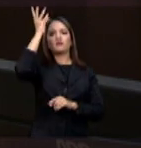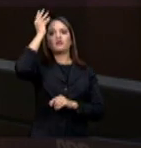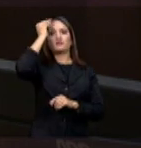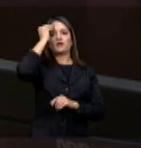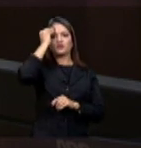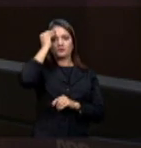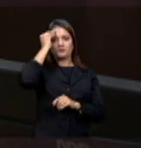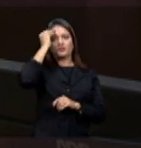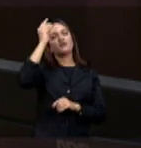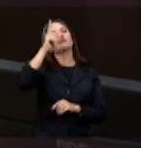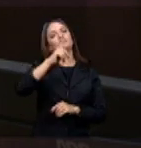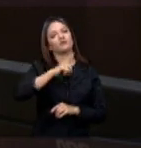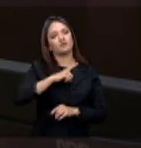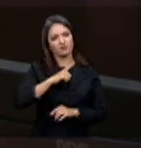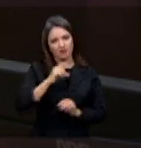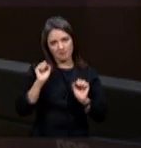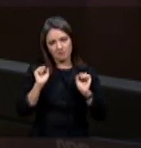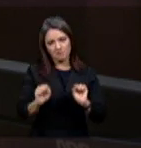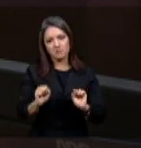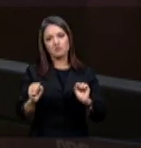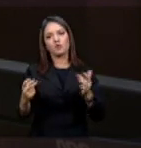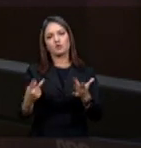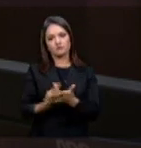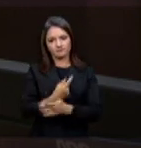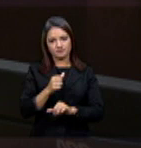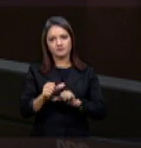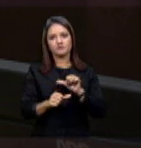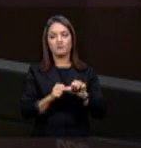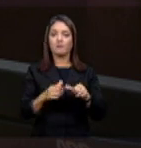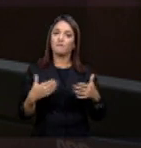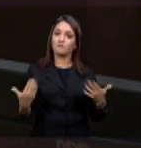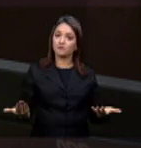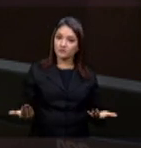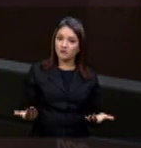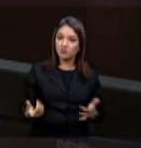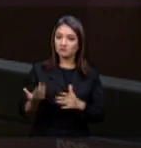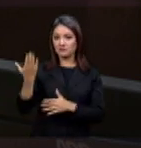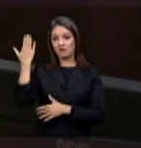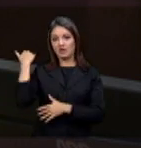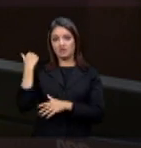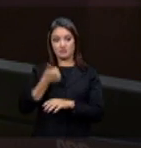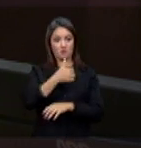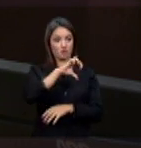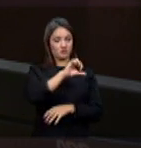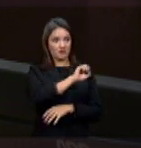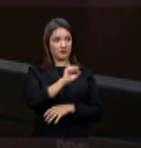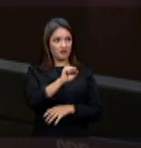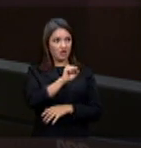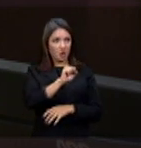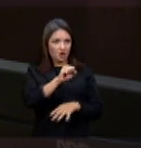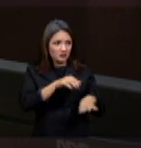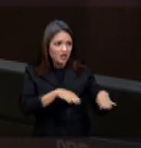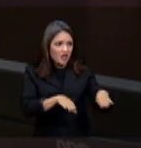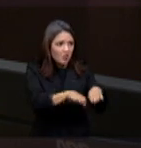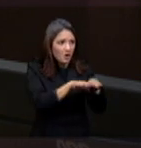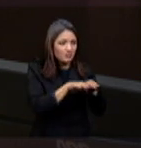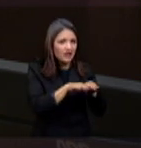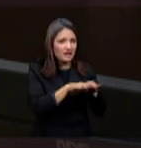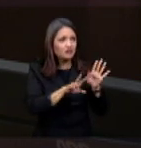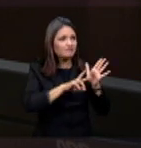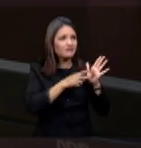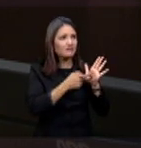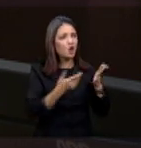sobre esses direitos pode sê-lo então o que se considerava igualdade em 88 hoje já pode